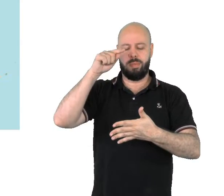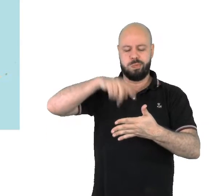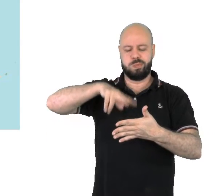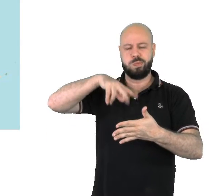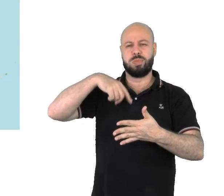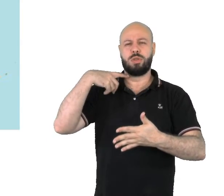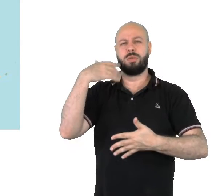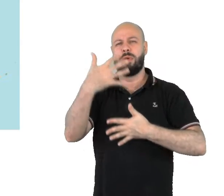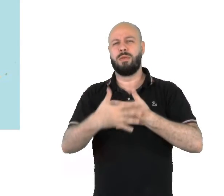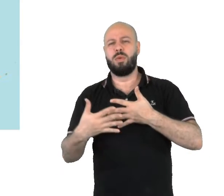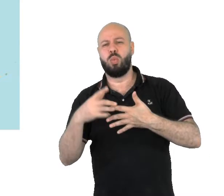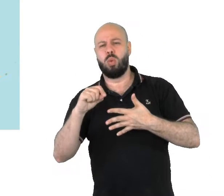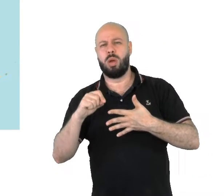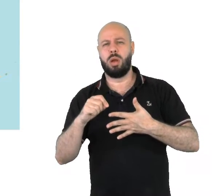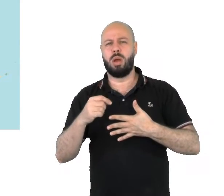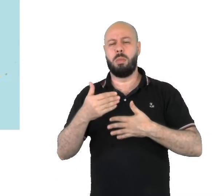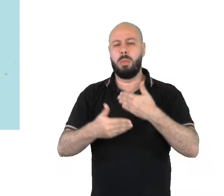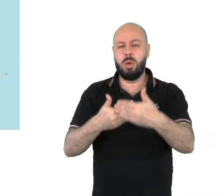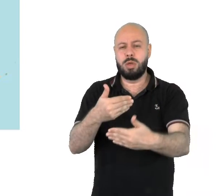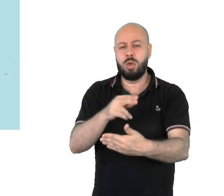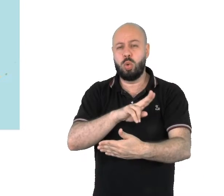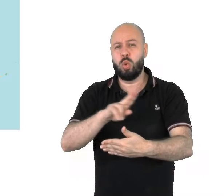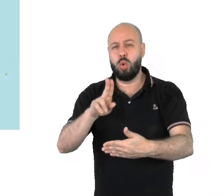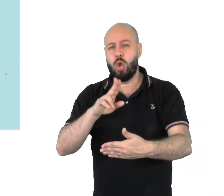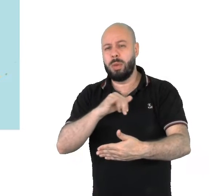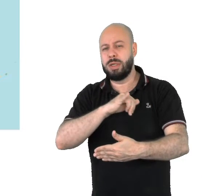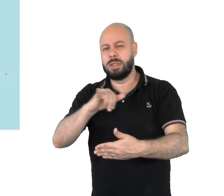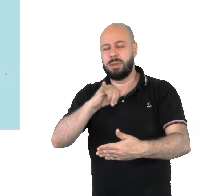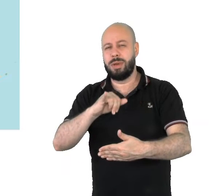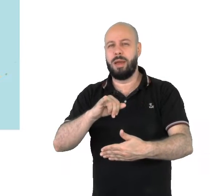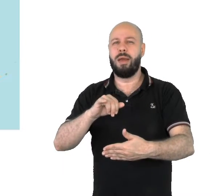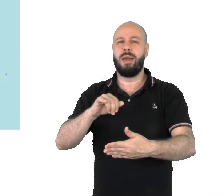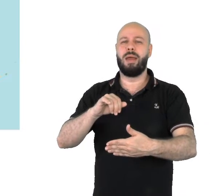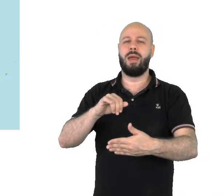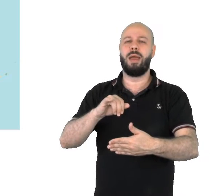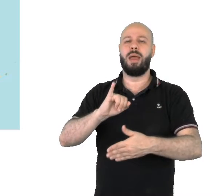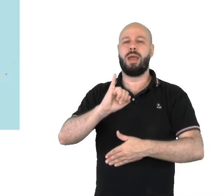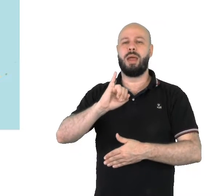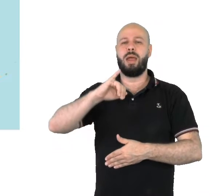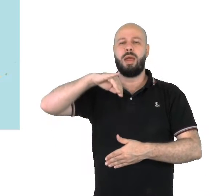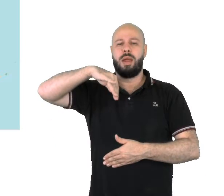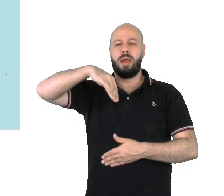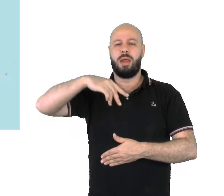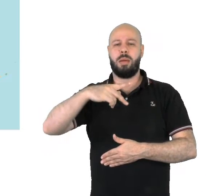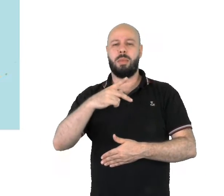vou chamar, e foi chamado e é chamado de processo de